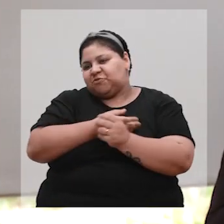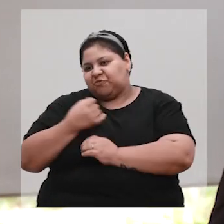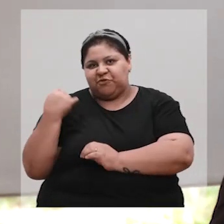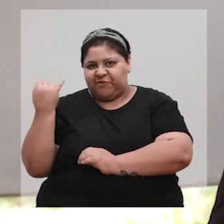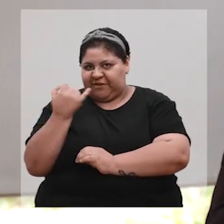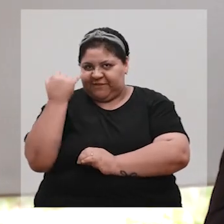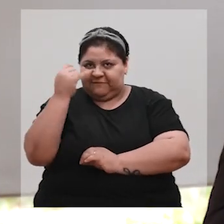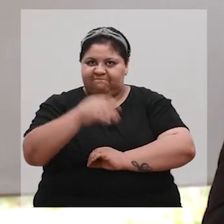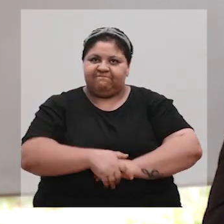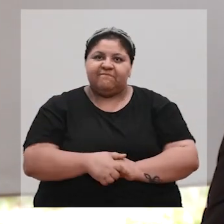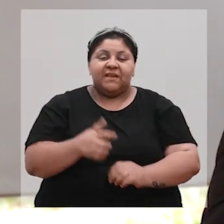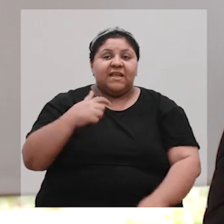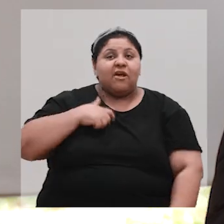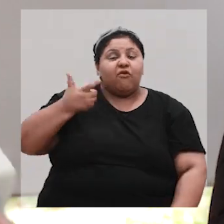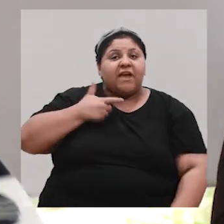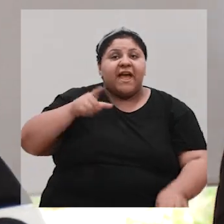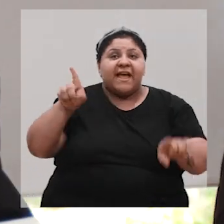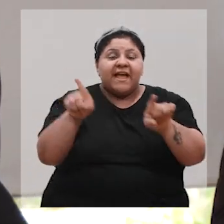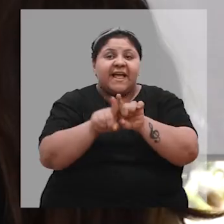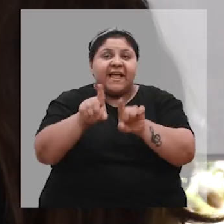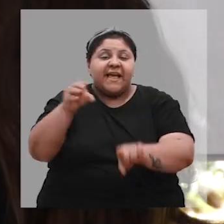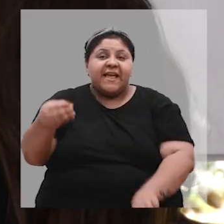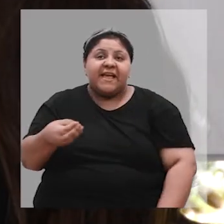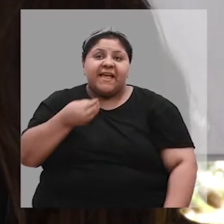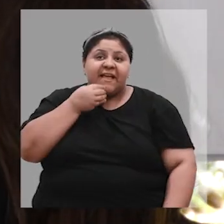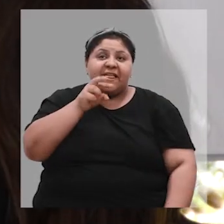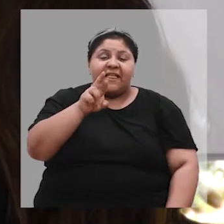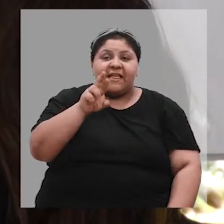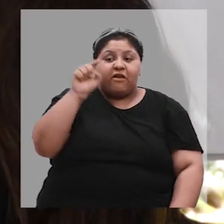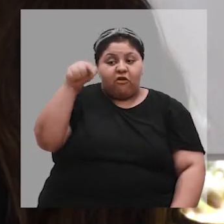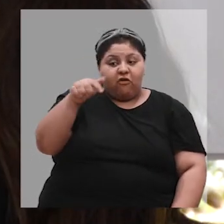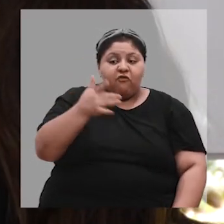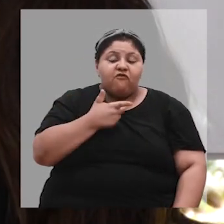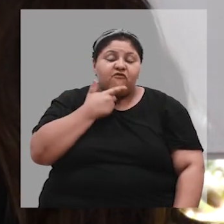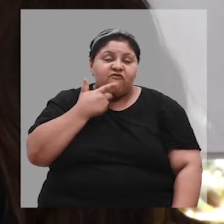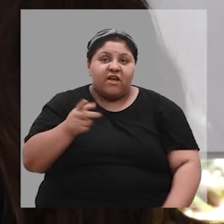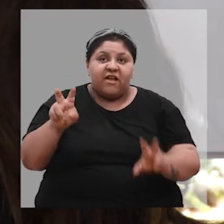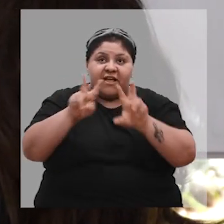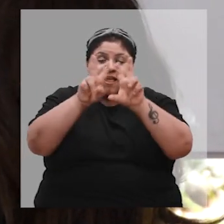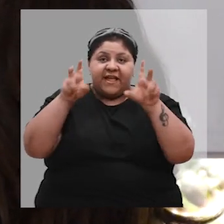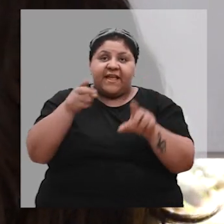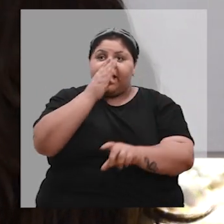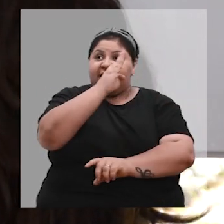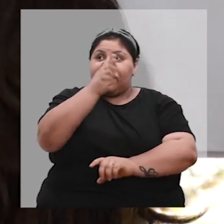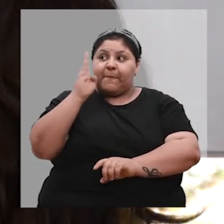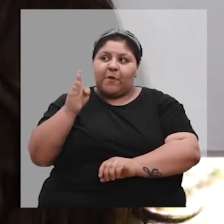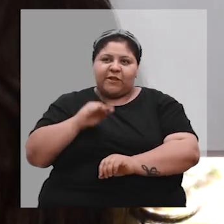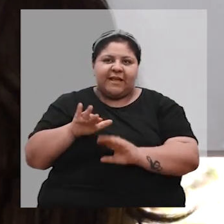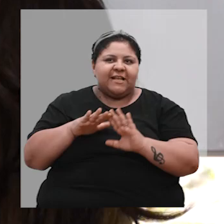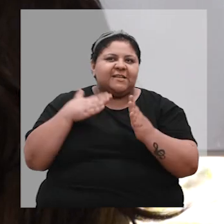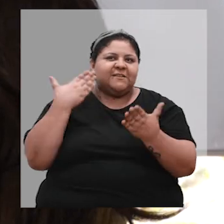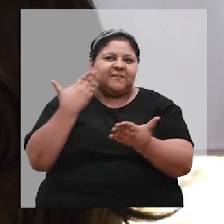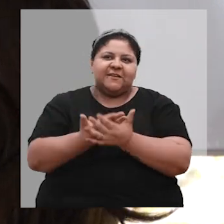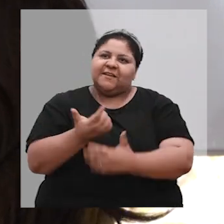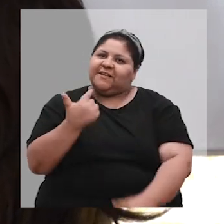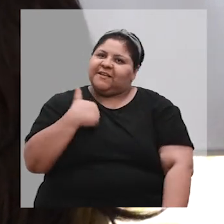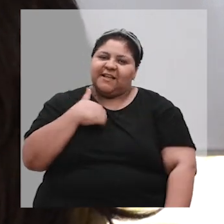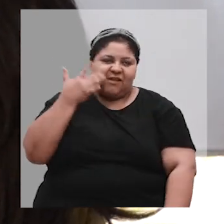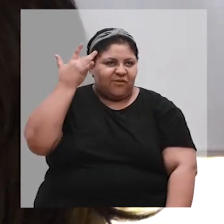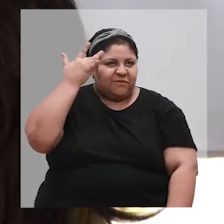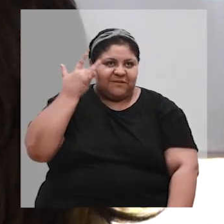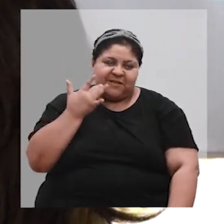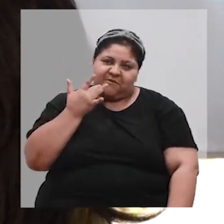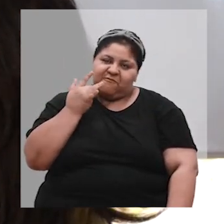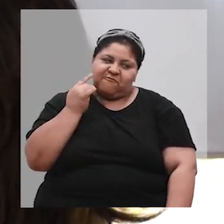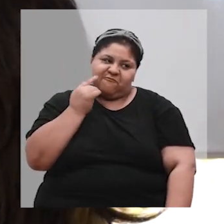muito, muito válido. E eu quero também aproveitar que a Rose tocou num assunto que é a questão da biblioteca escolar. Eu não